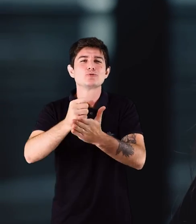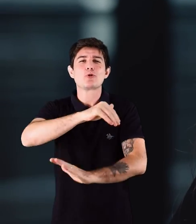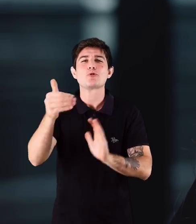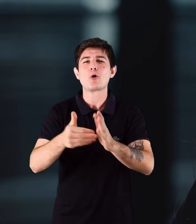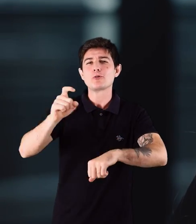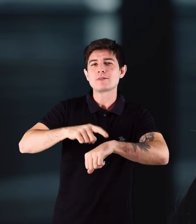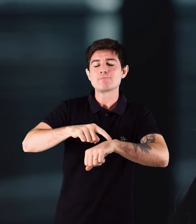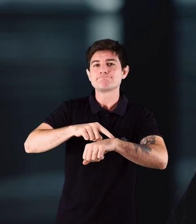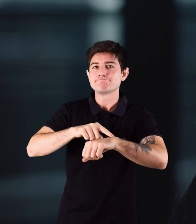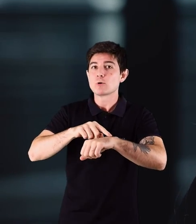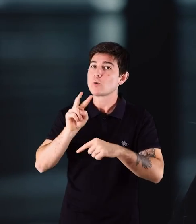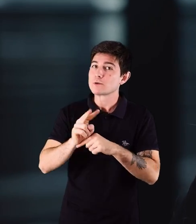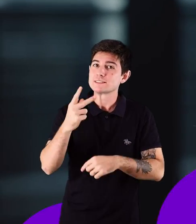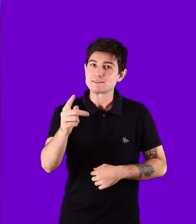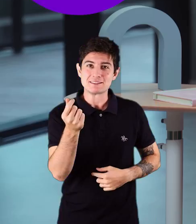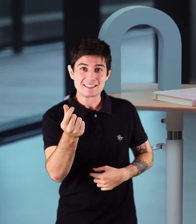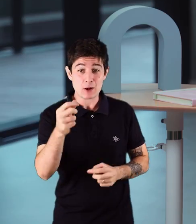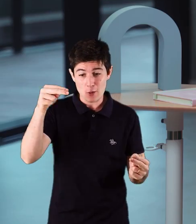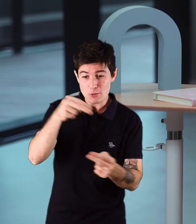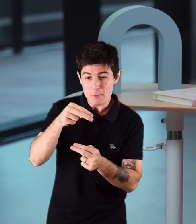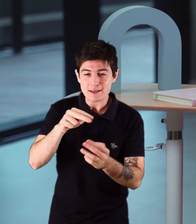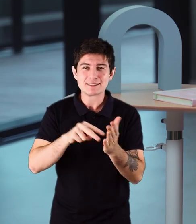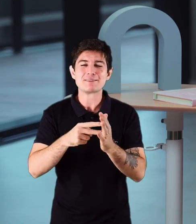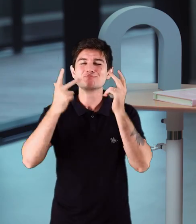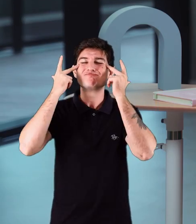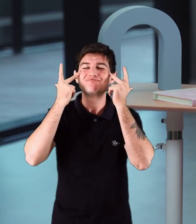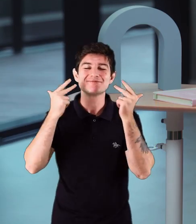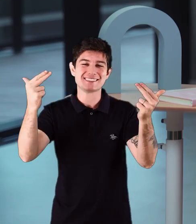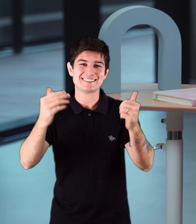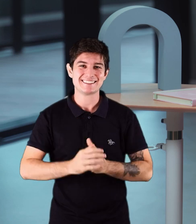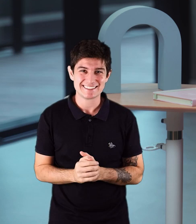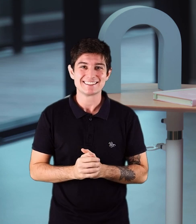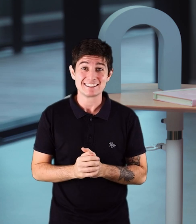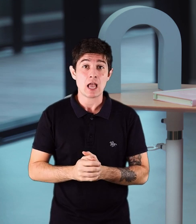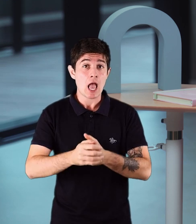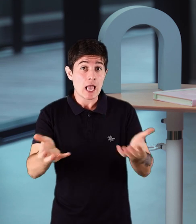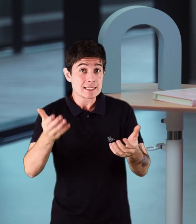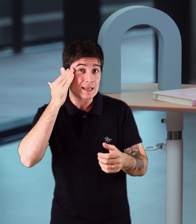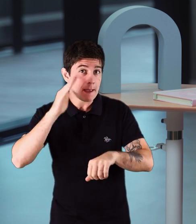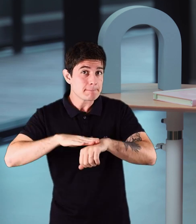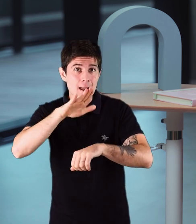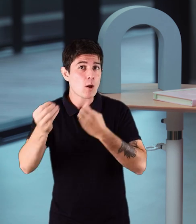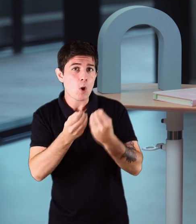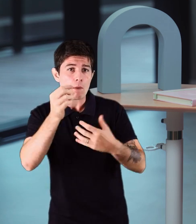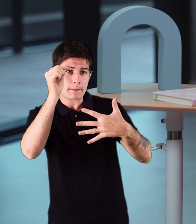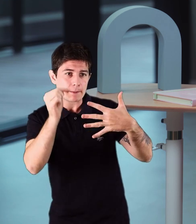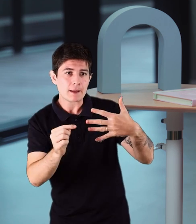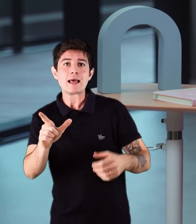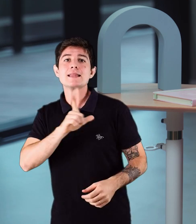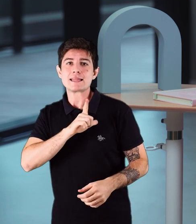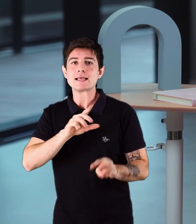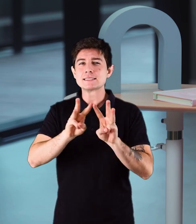Quem tem Nubank, tem mais tranquilidade. Se quiser saber mais sobre todas as nossas ferramentas de proteção, vai lá no SOS Nu,